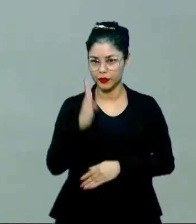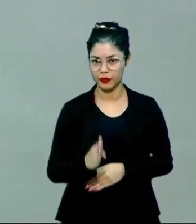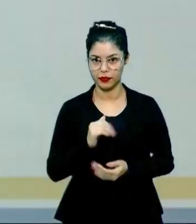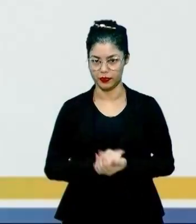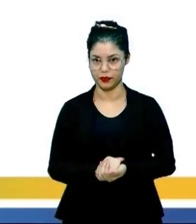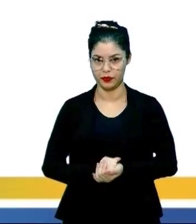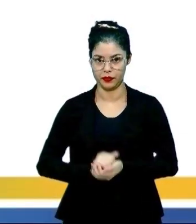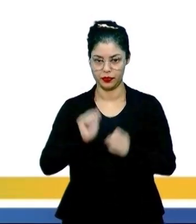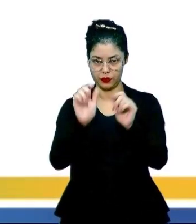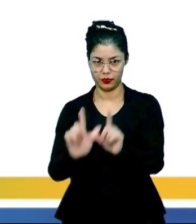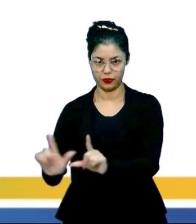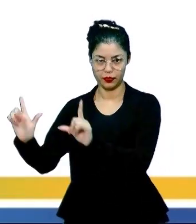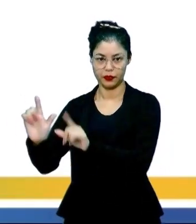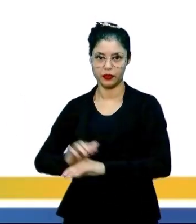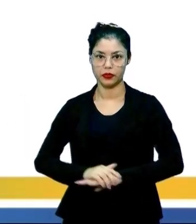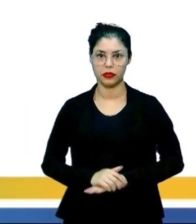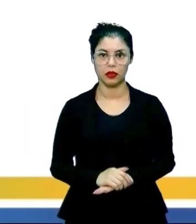olhada aqui.